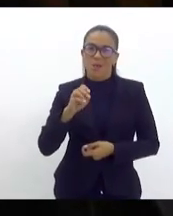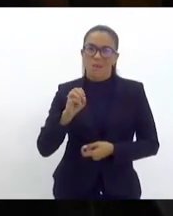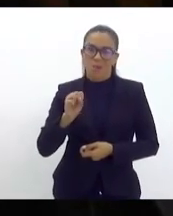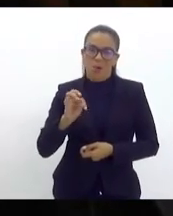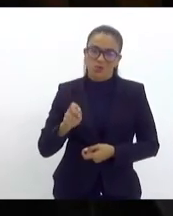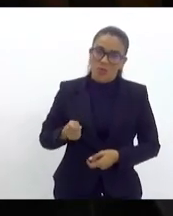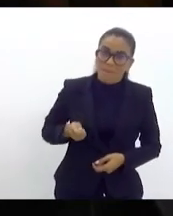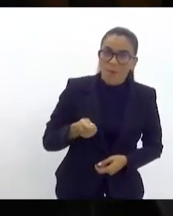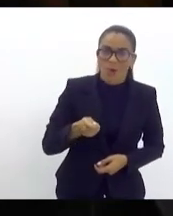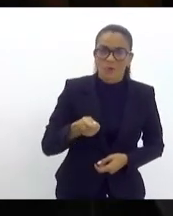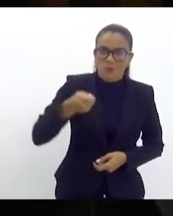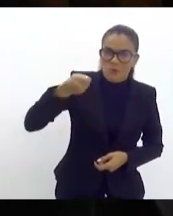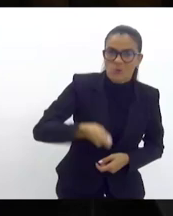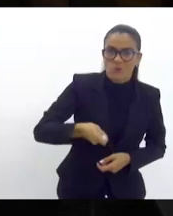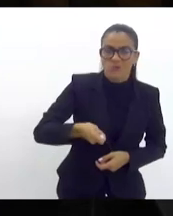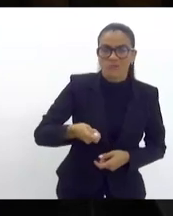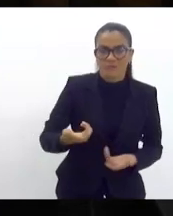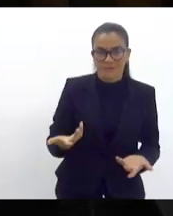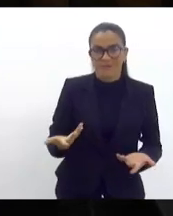mas